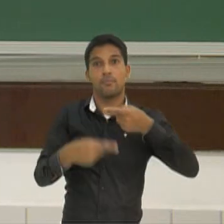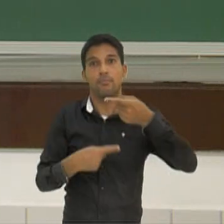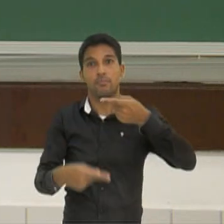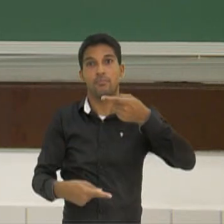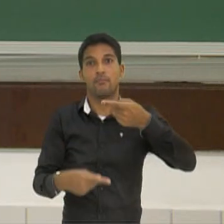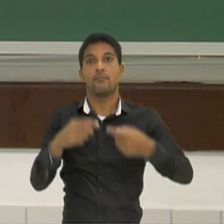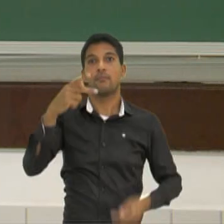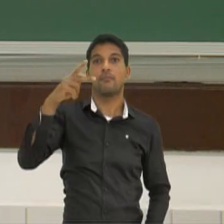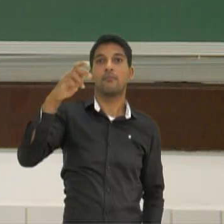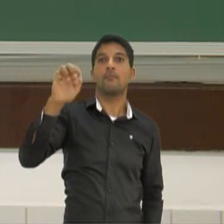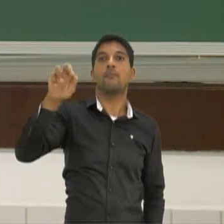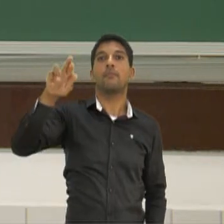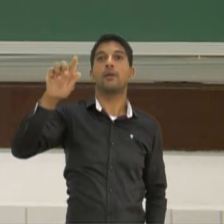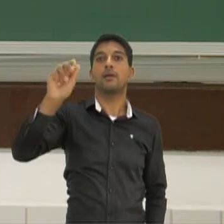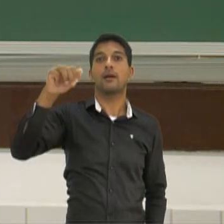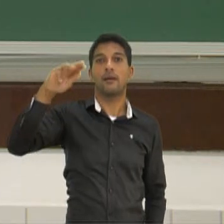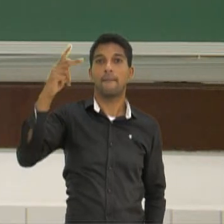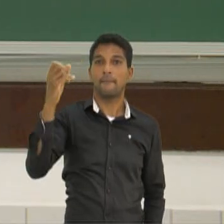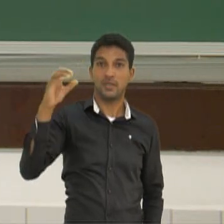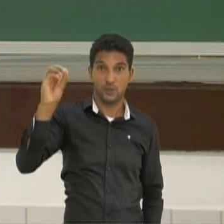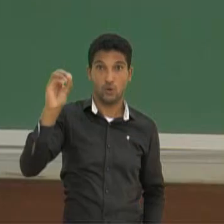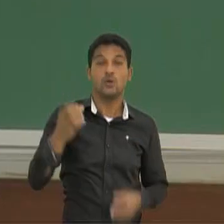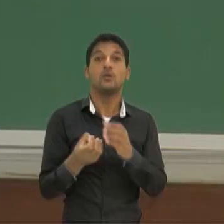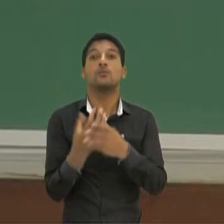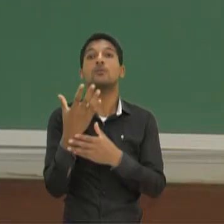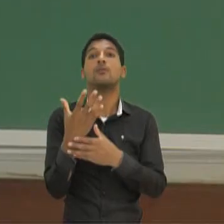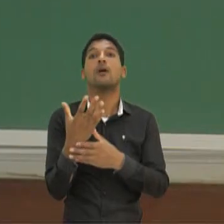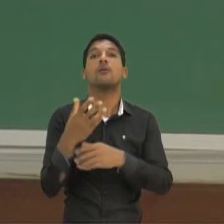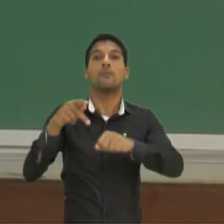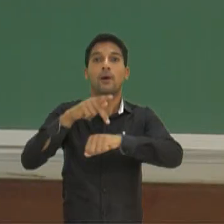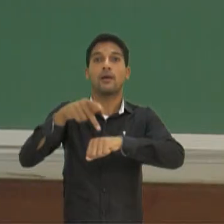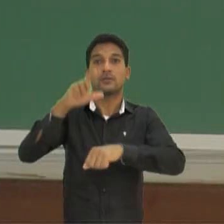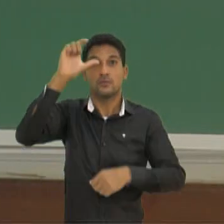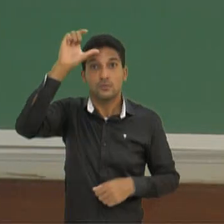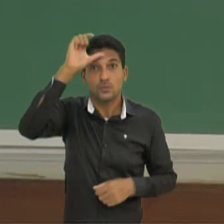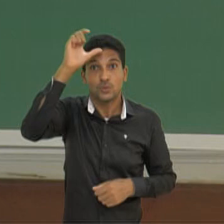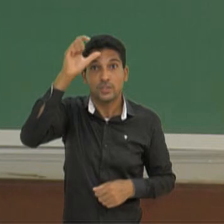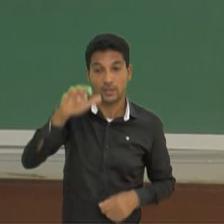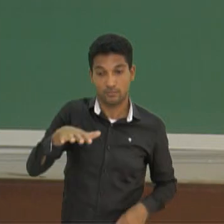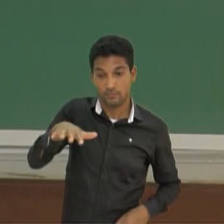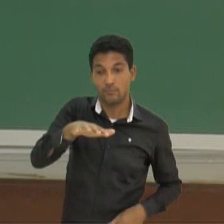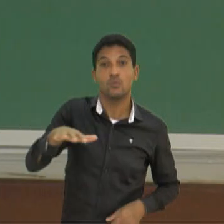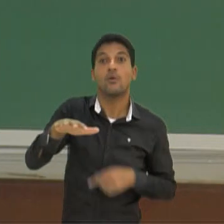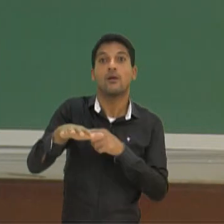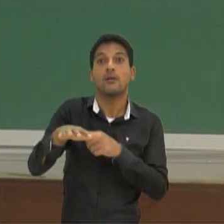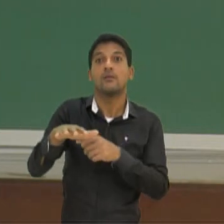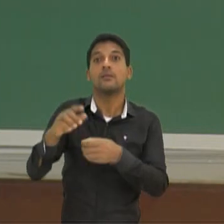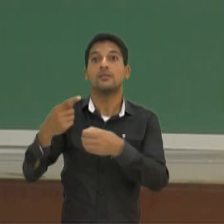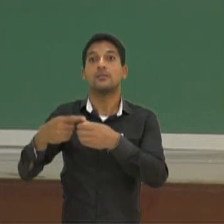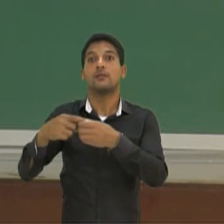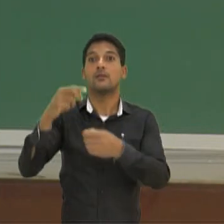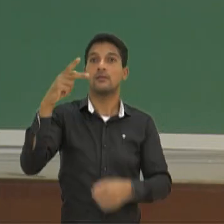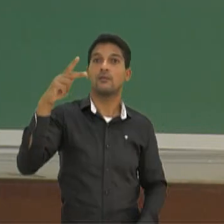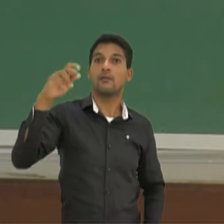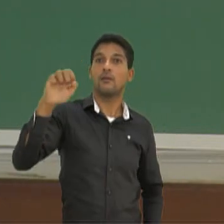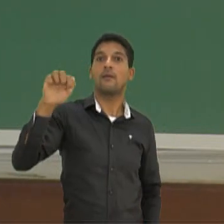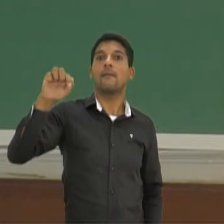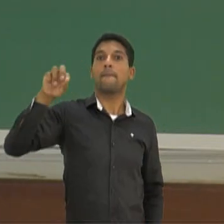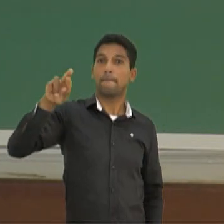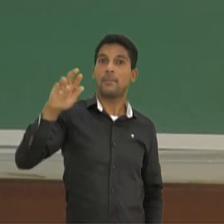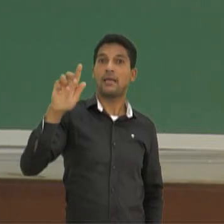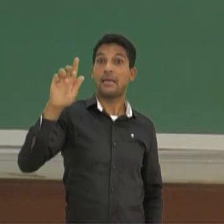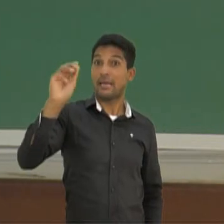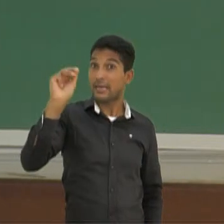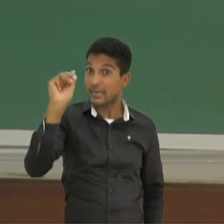né? Por isso fizeram uma derivação sufixal e compuseram a palavra pergaminho, né? Então, quem também colocou